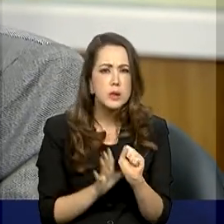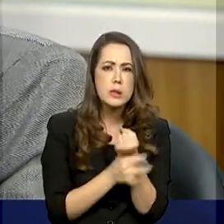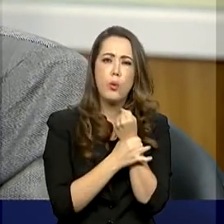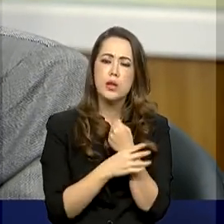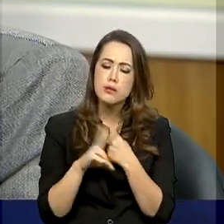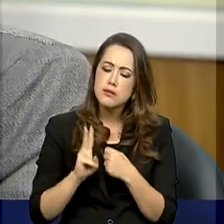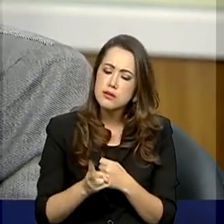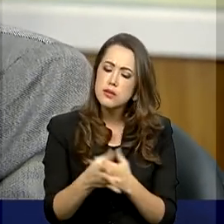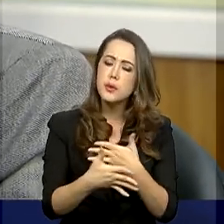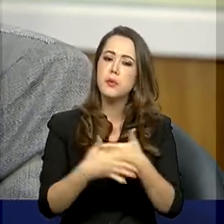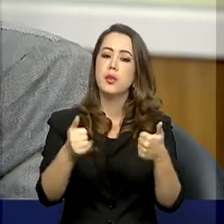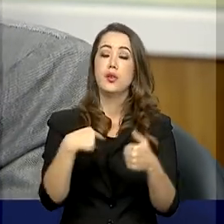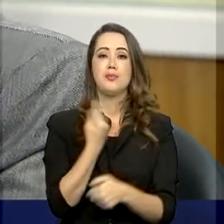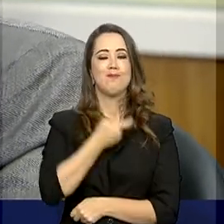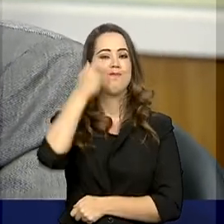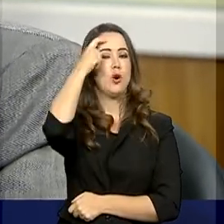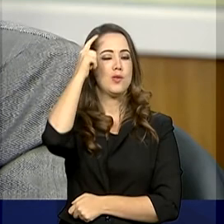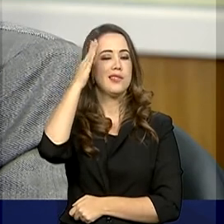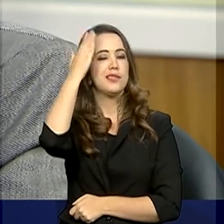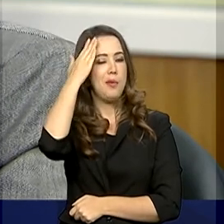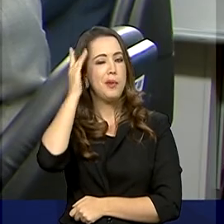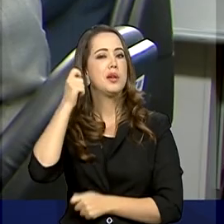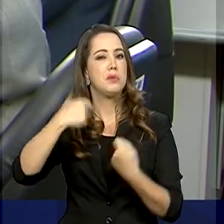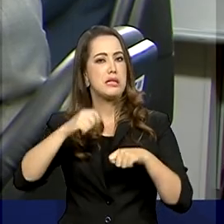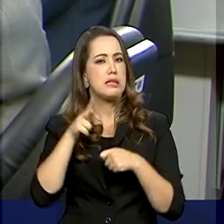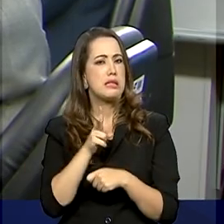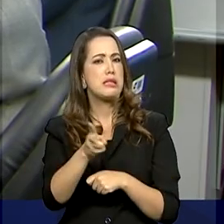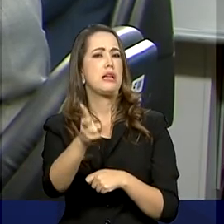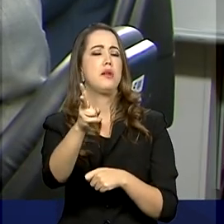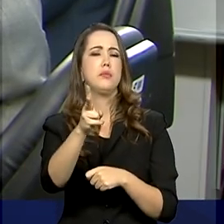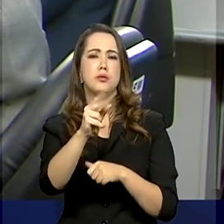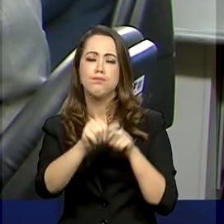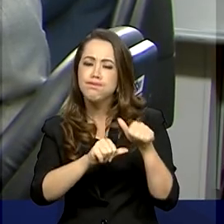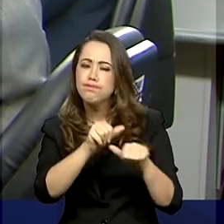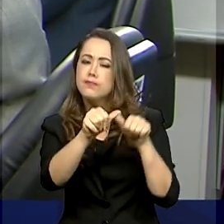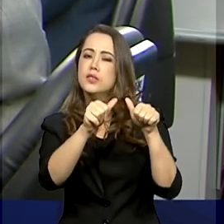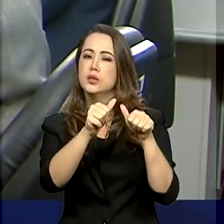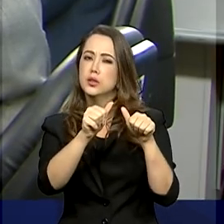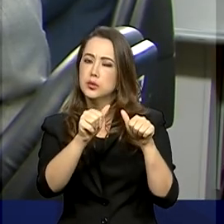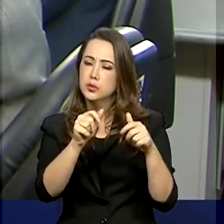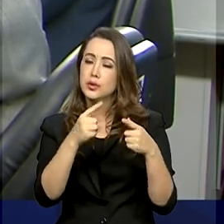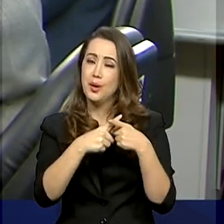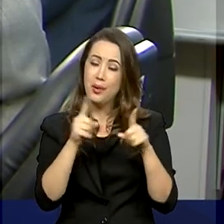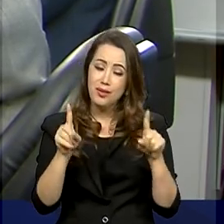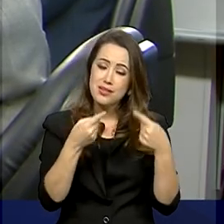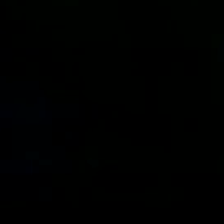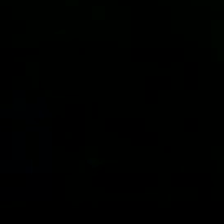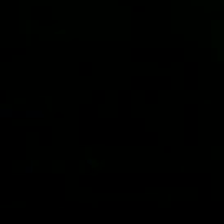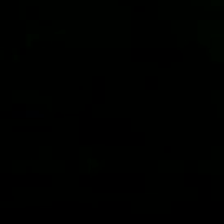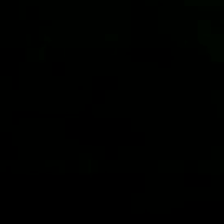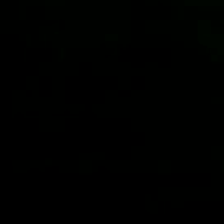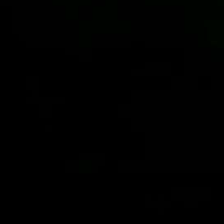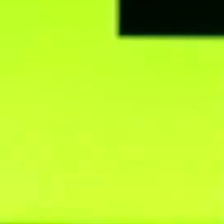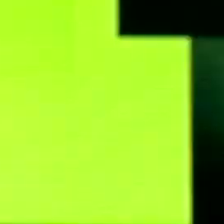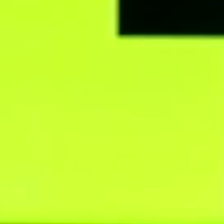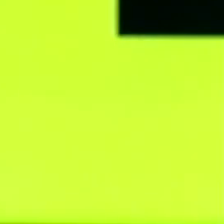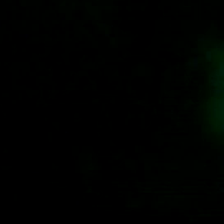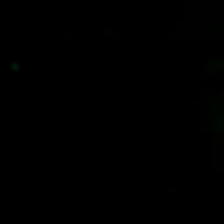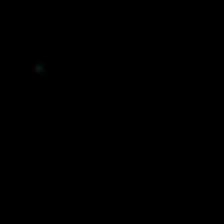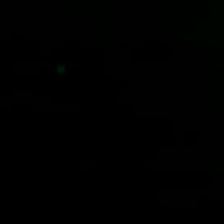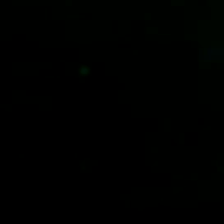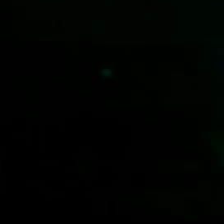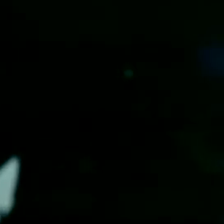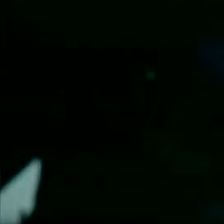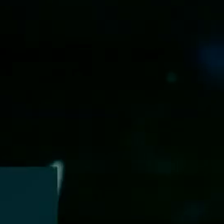nós temos consciência esse é um desafio permanente que ministrou gs e também é responsável por passar que você pode